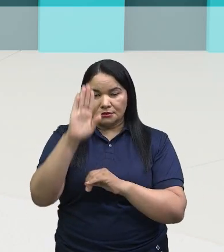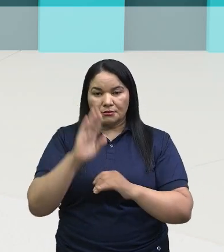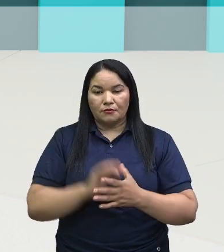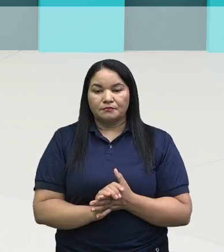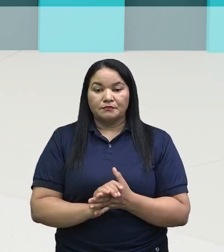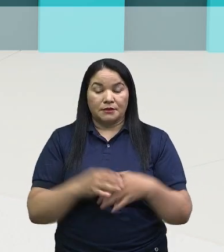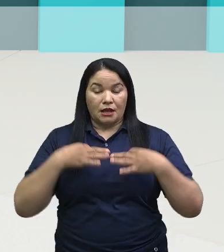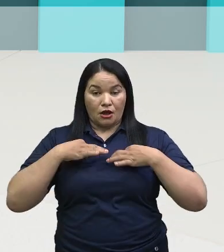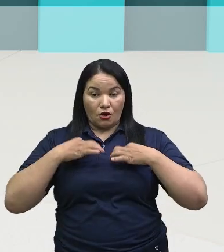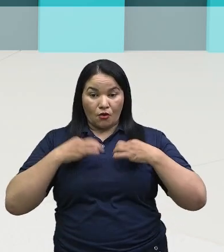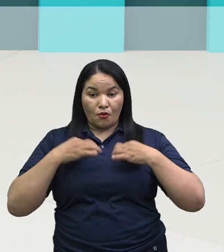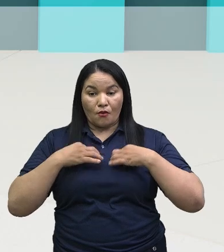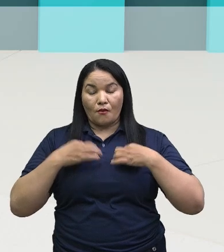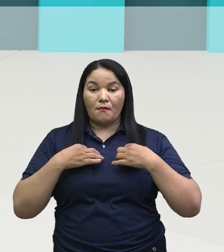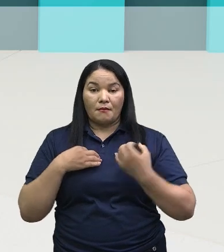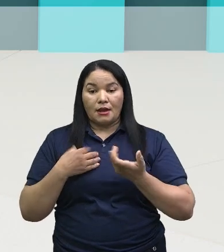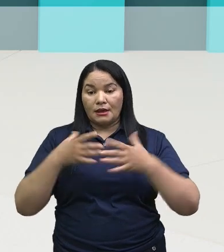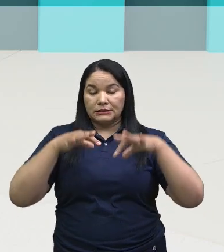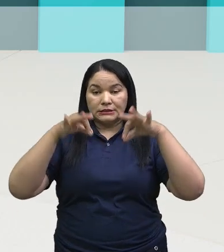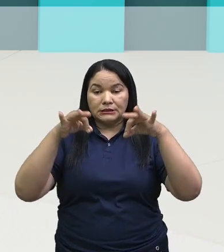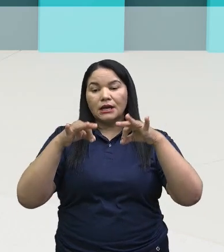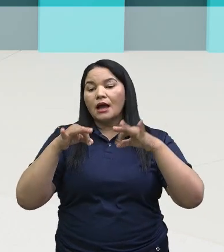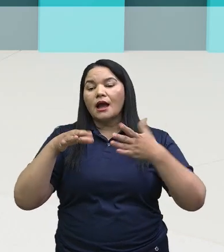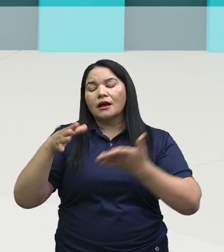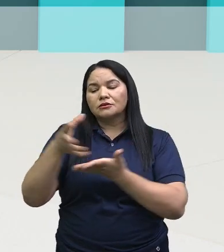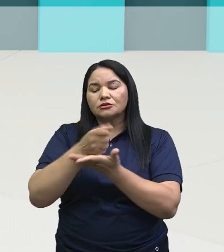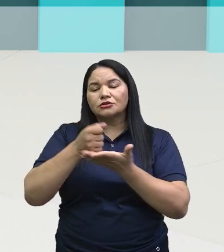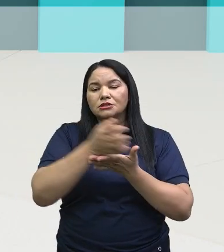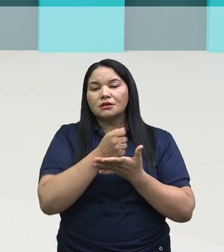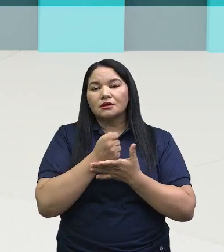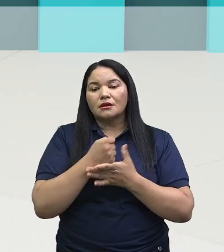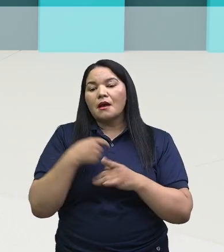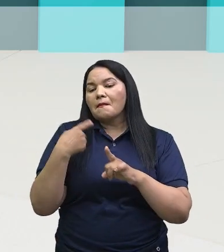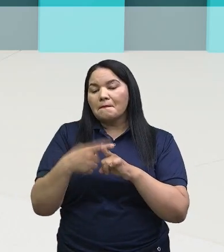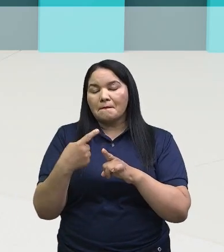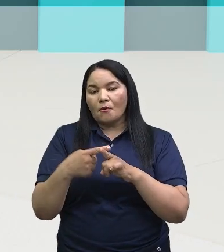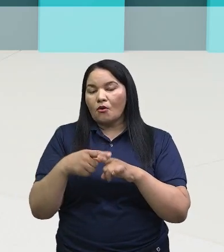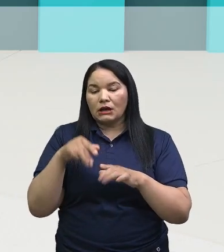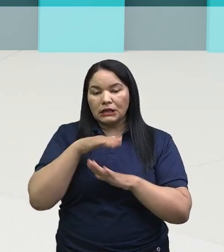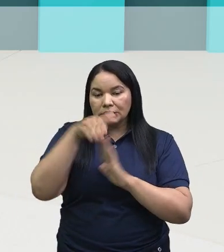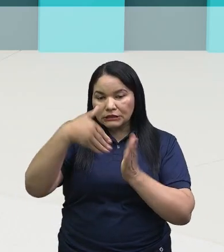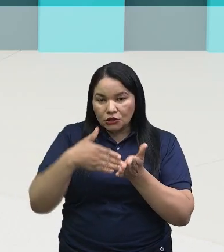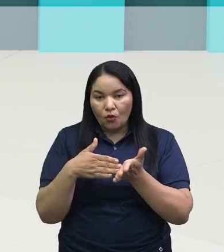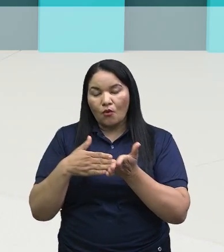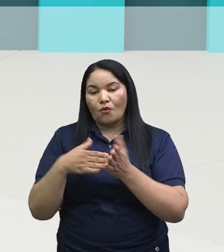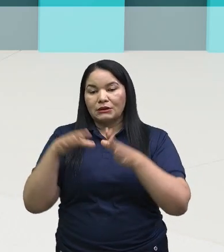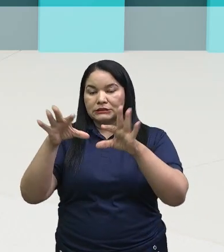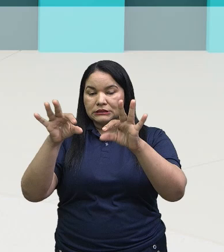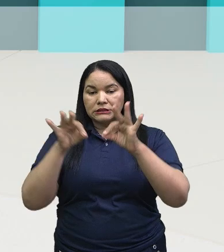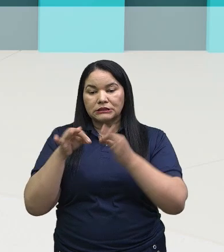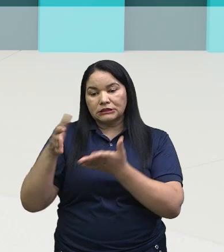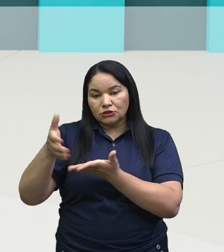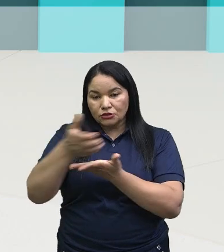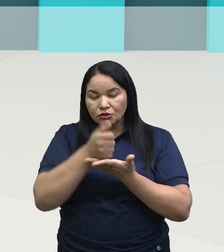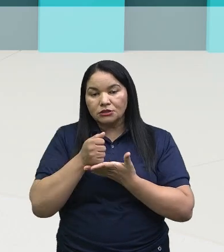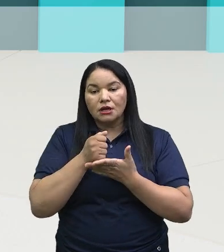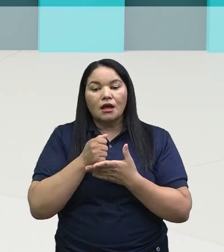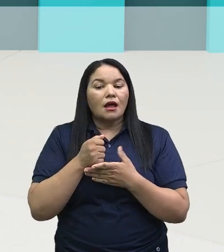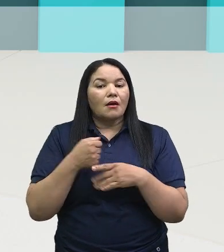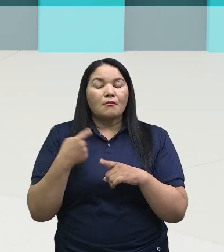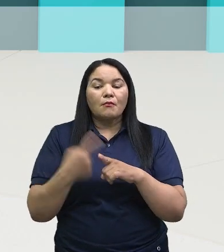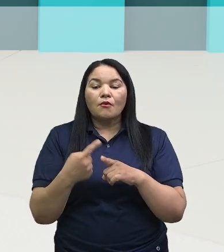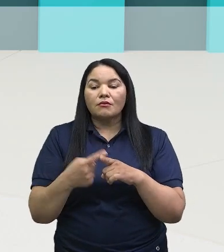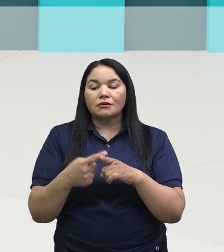devem ser tiradas, beleza. Mas por que todas essas roupas devem ser tiradas? Na verdade, quais são